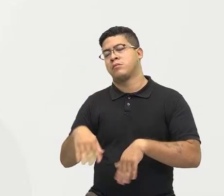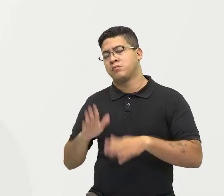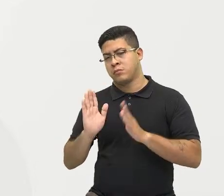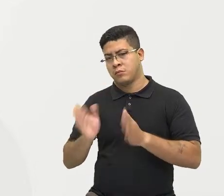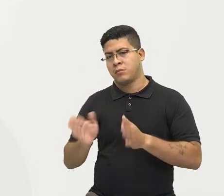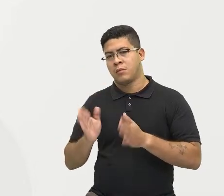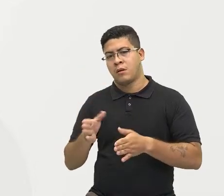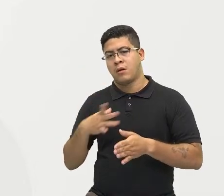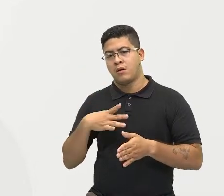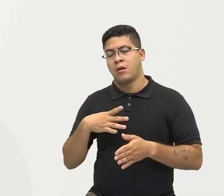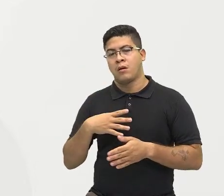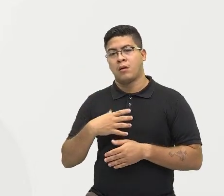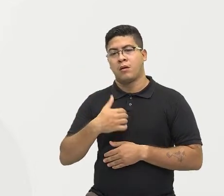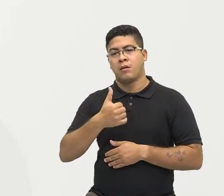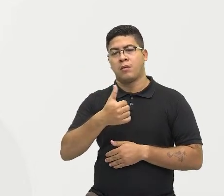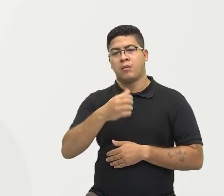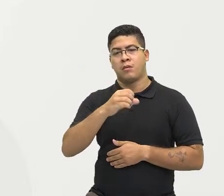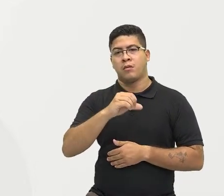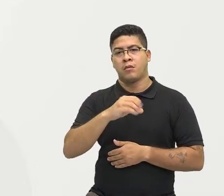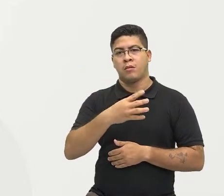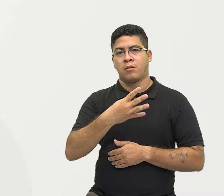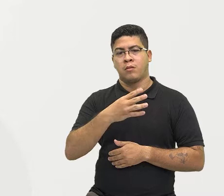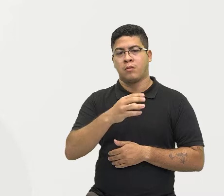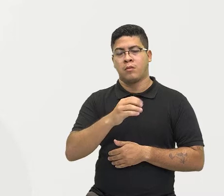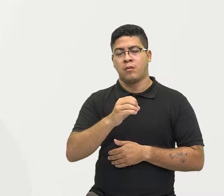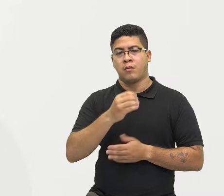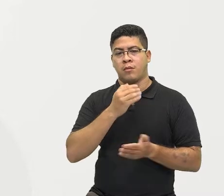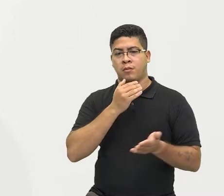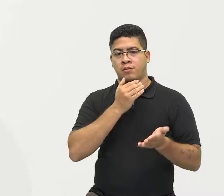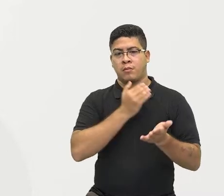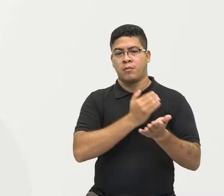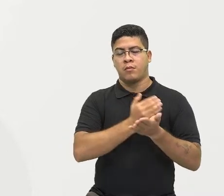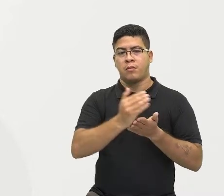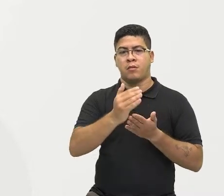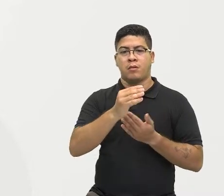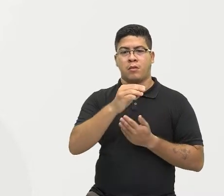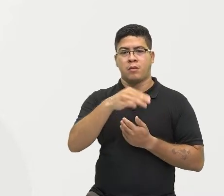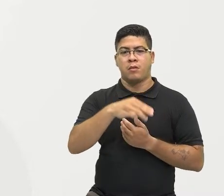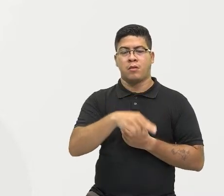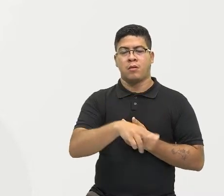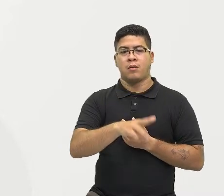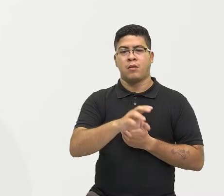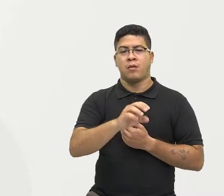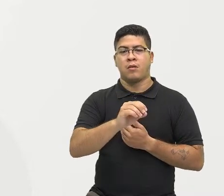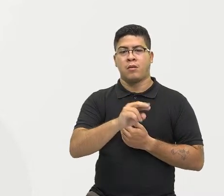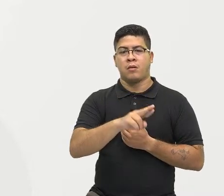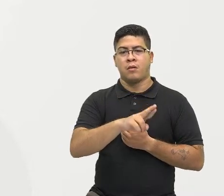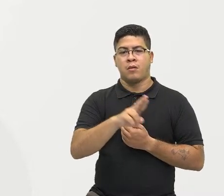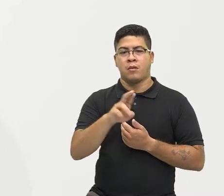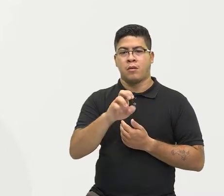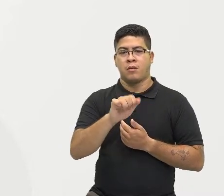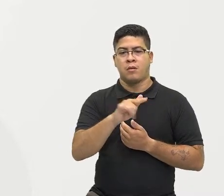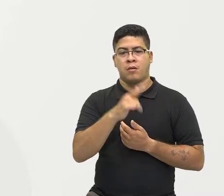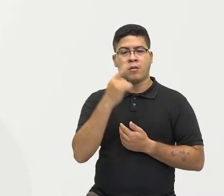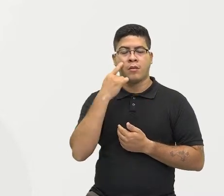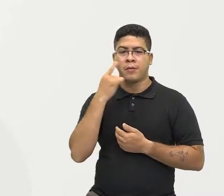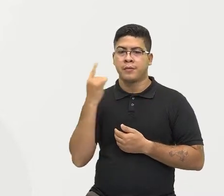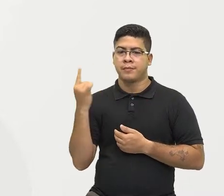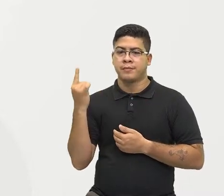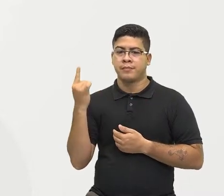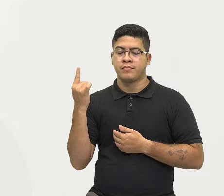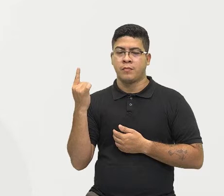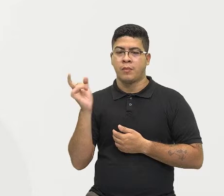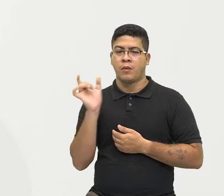foi em 1940, iniciou-se o neorrealismo em Portugal com a obra Gabels,